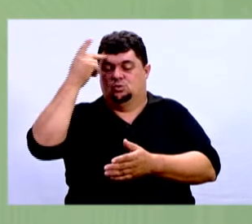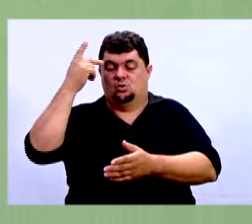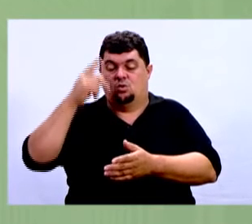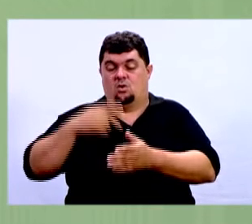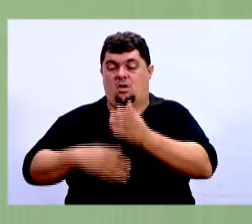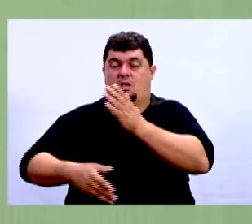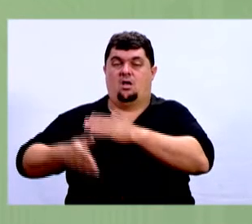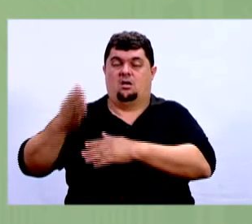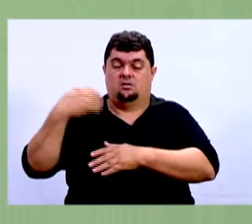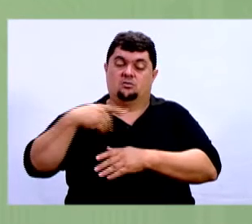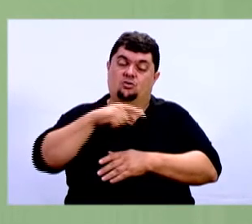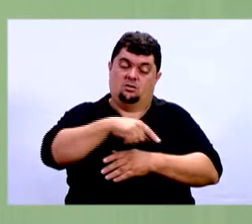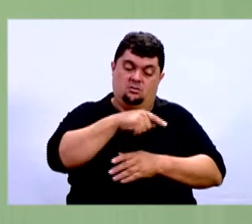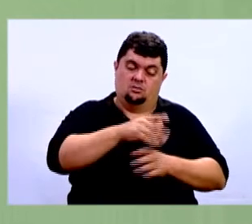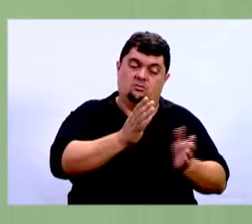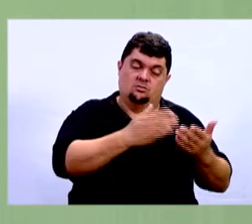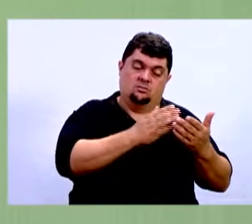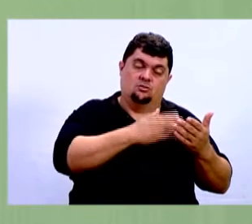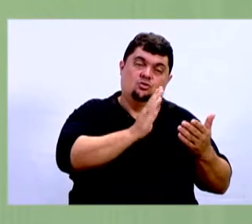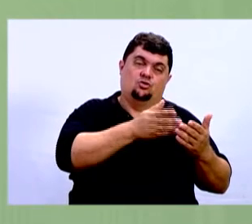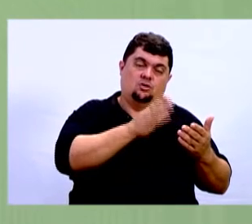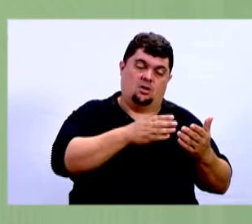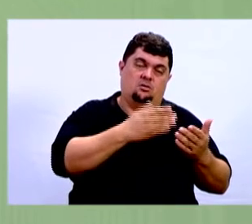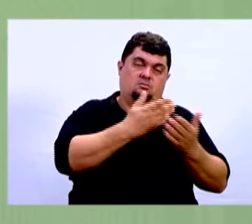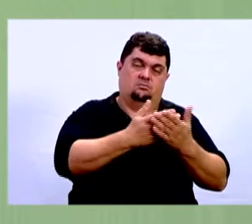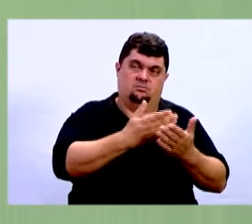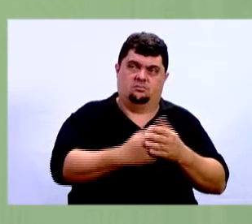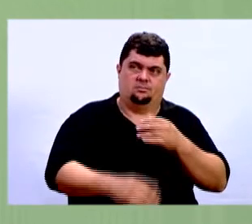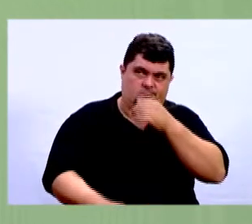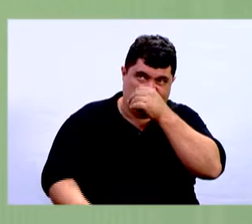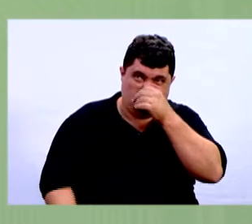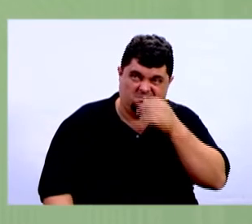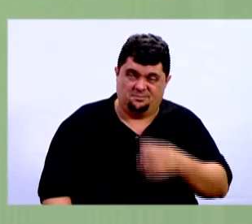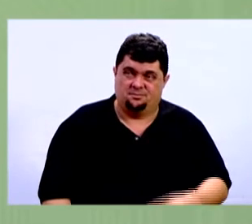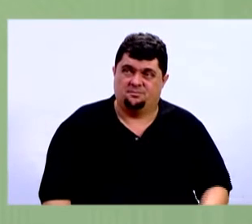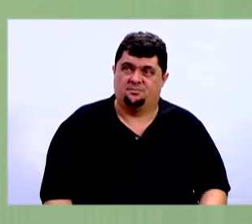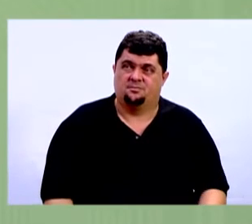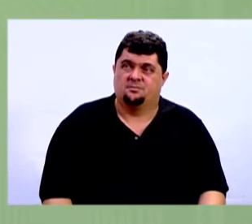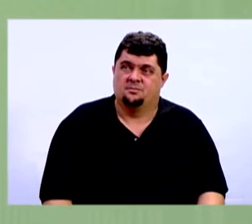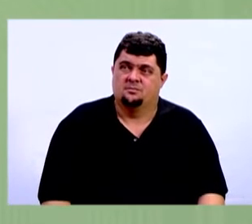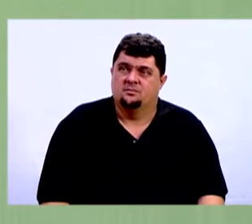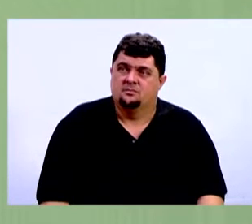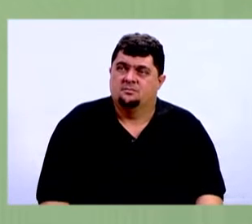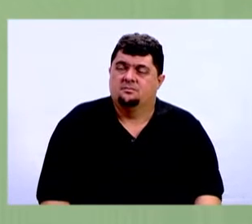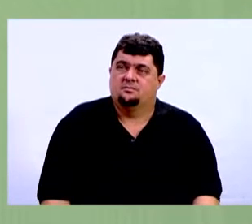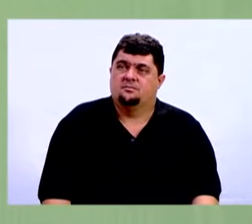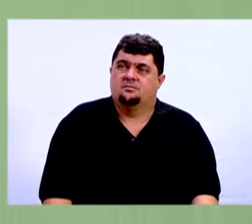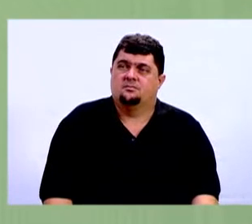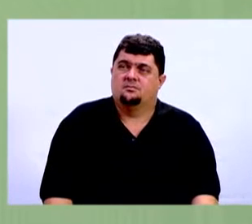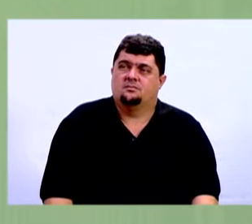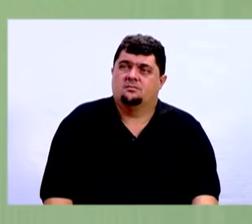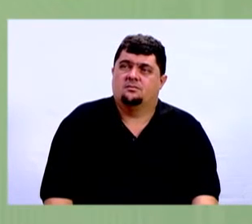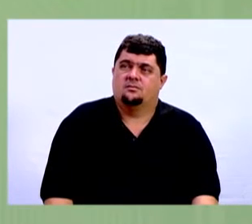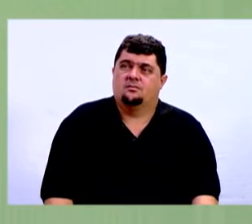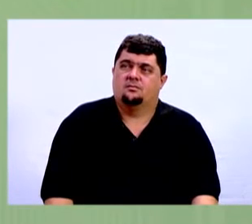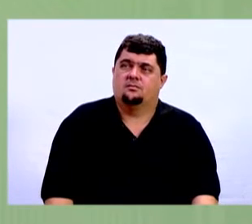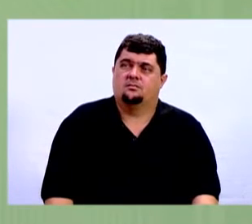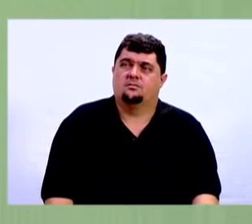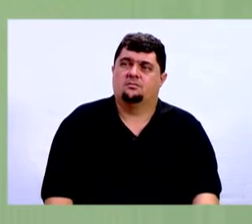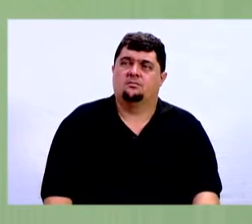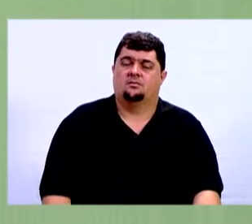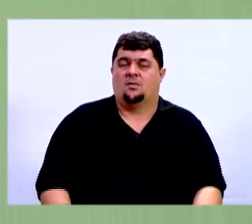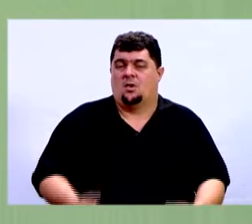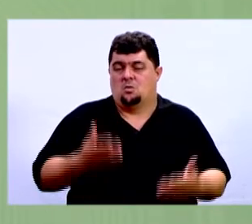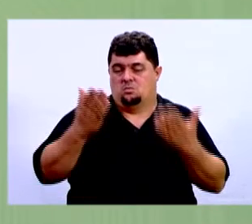na pesquisa bibliográfica esses dados já receberam. Tá bom? Os tipos de análise